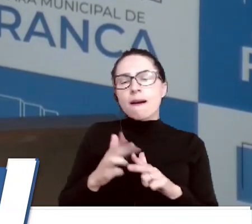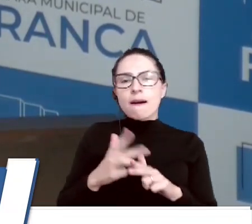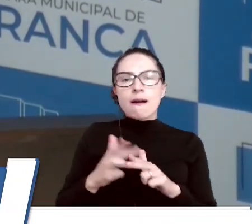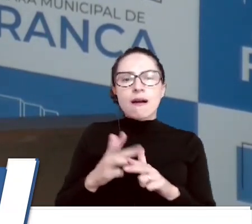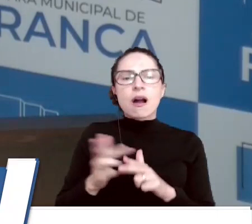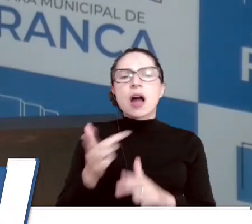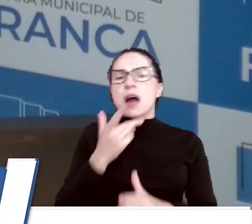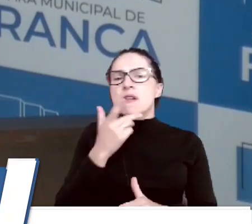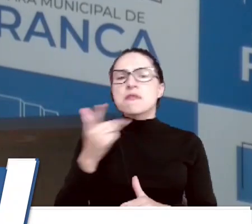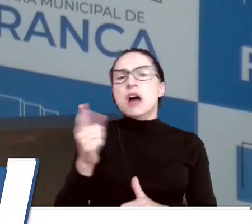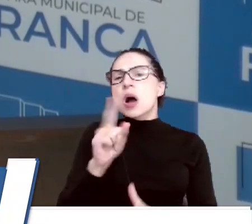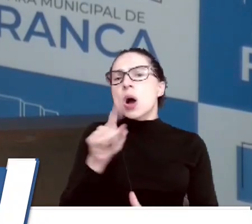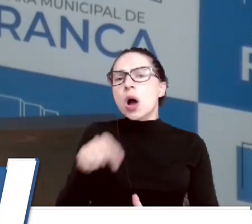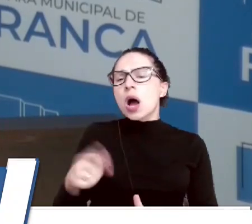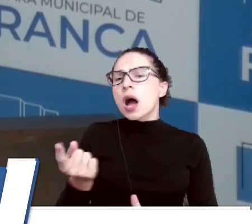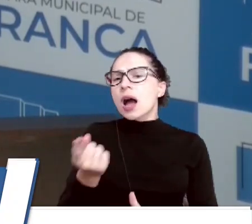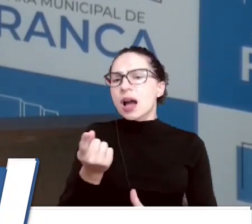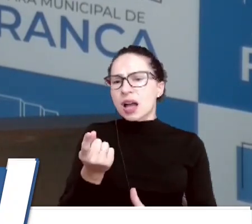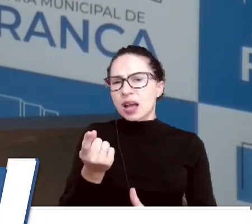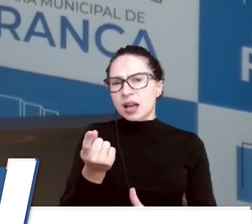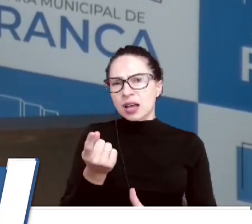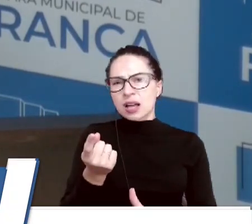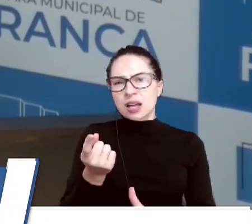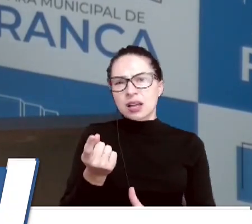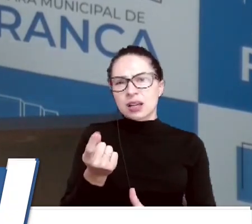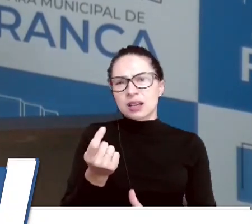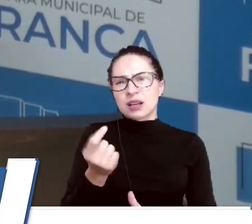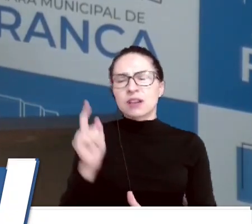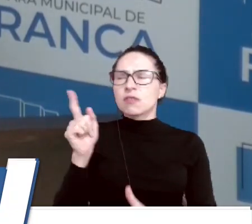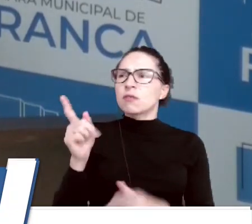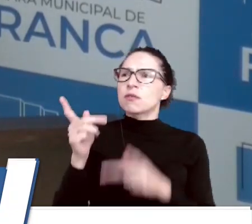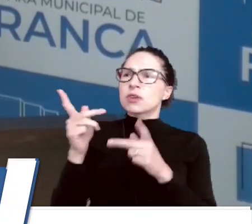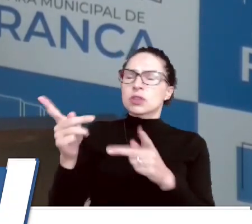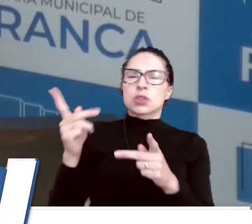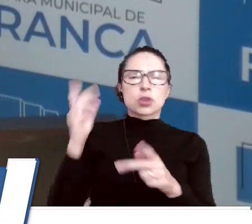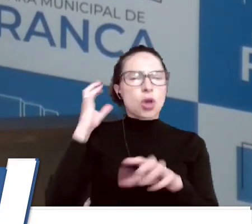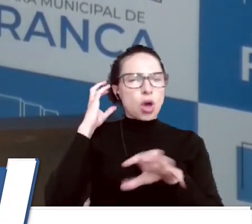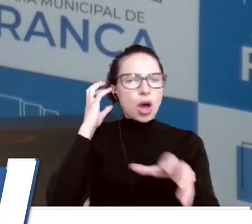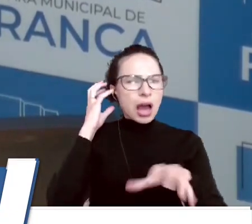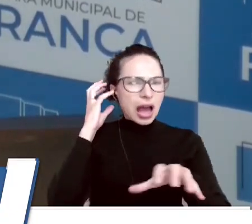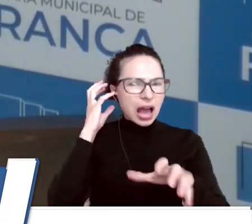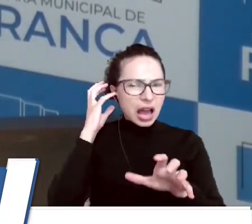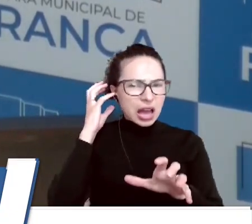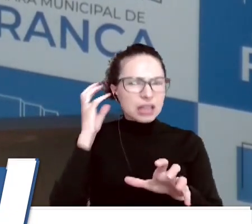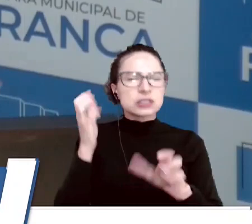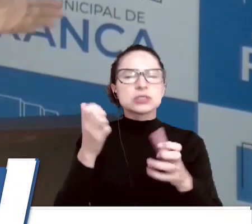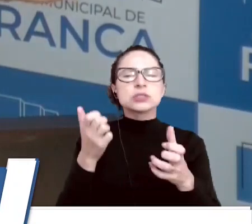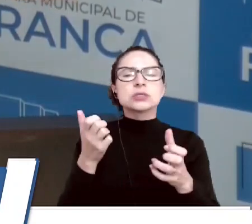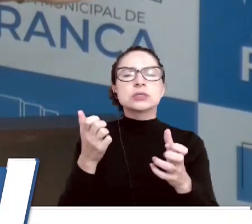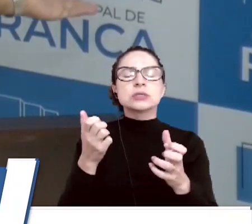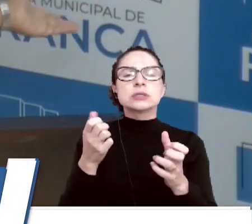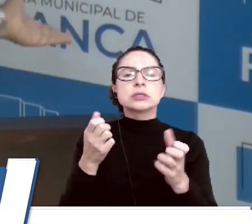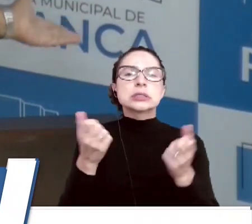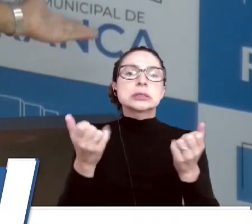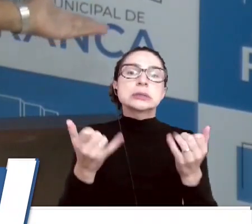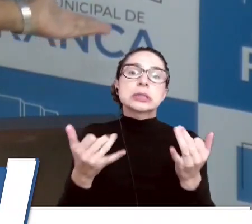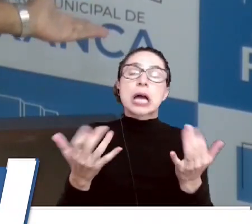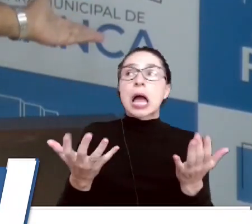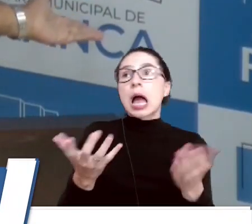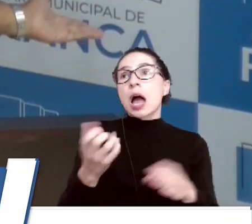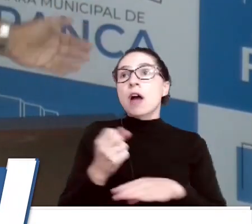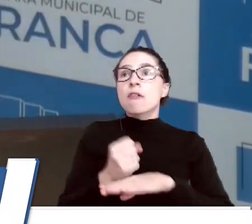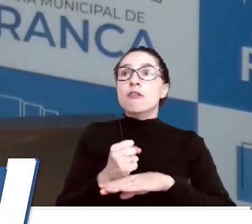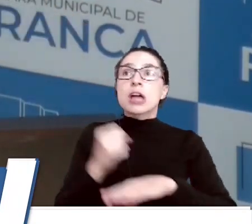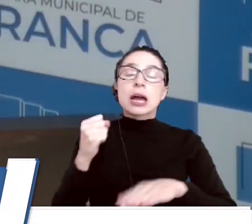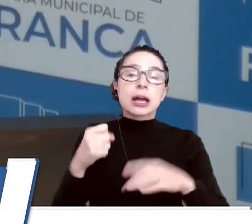falando manso como ele consegue falar, foi a uma rádio dizer que Franca precisa